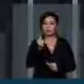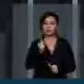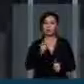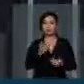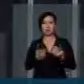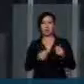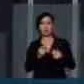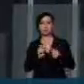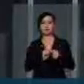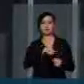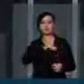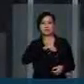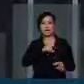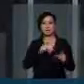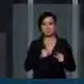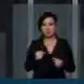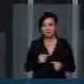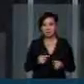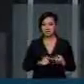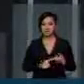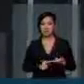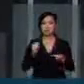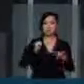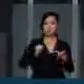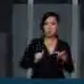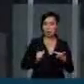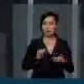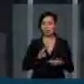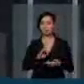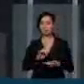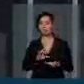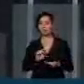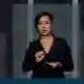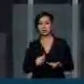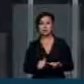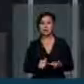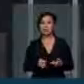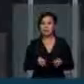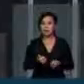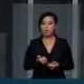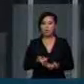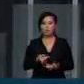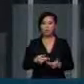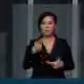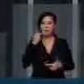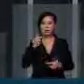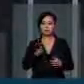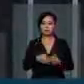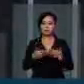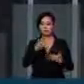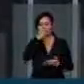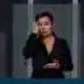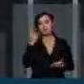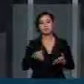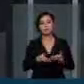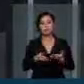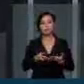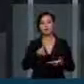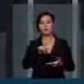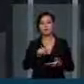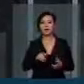bolsas, que são, na verdade, muito pouco para as carências populares, mas ao não resolver os